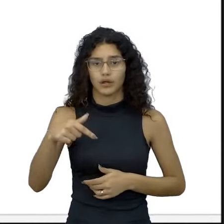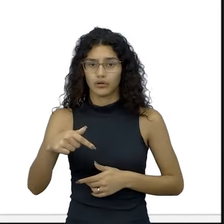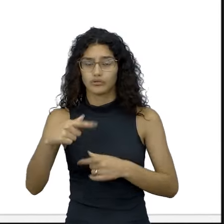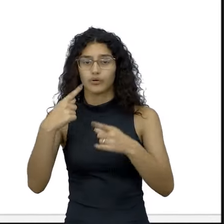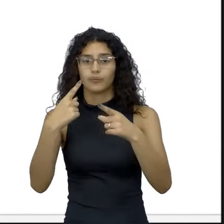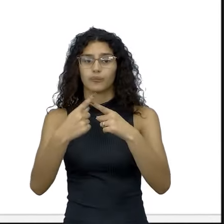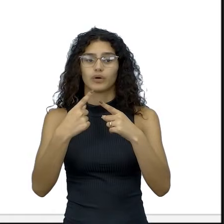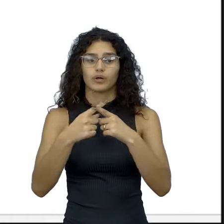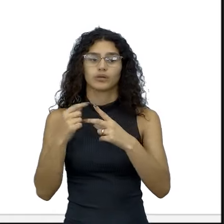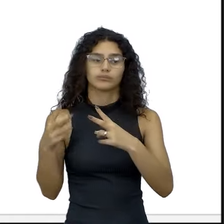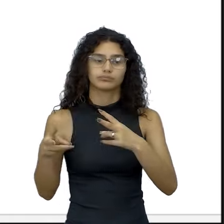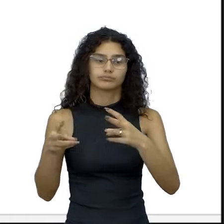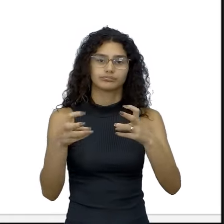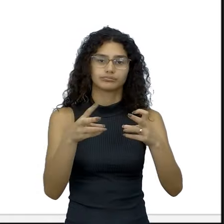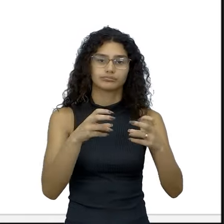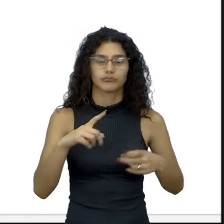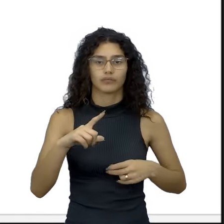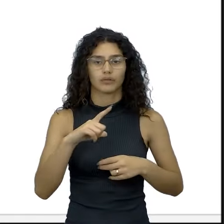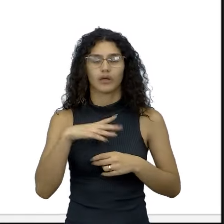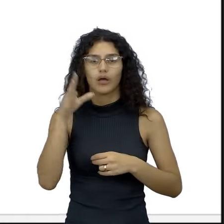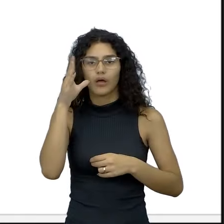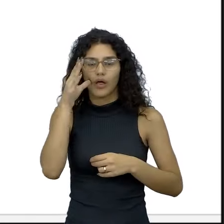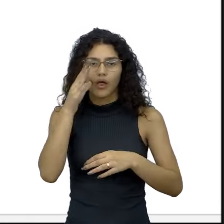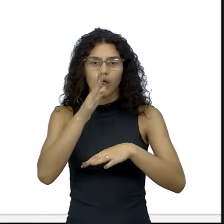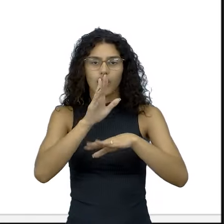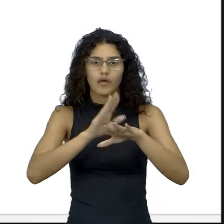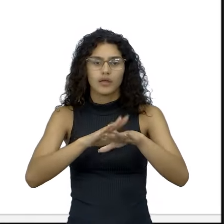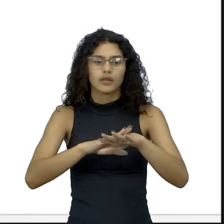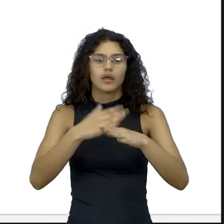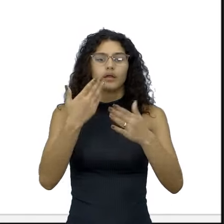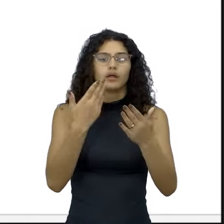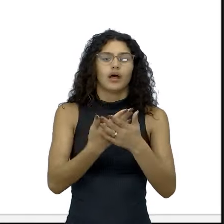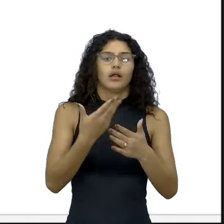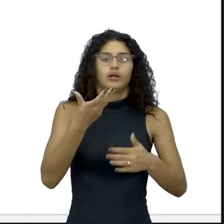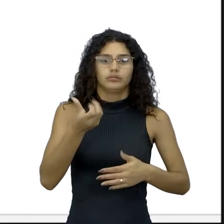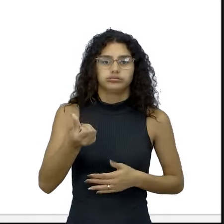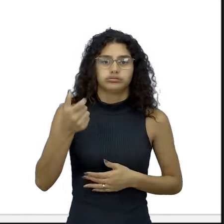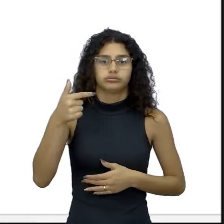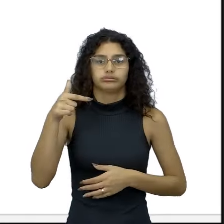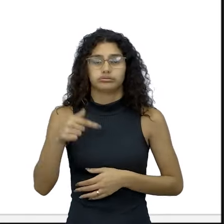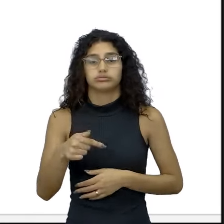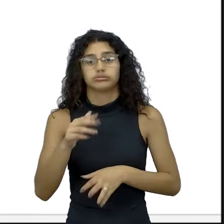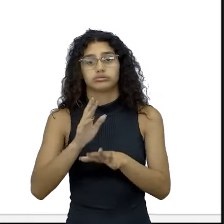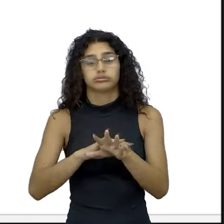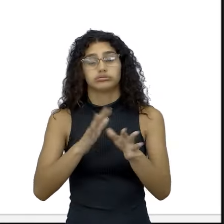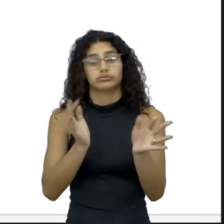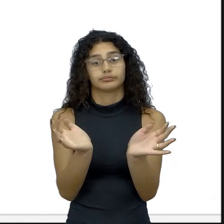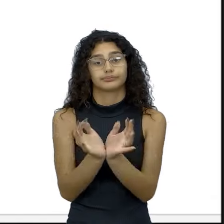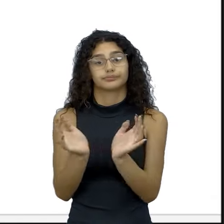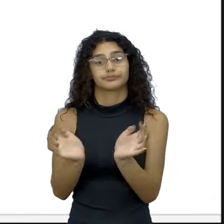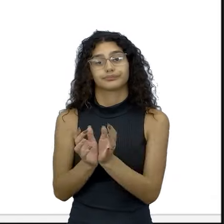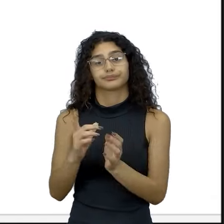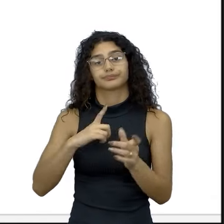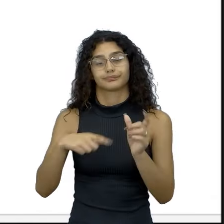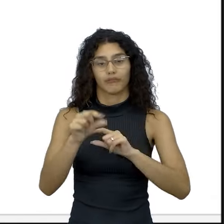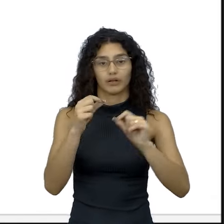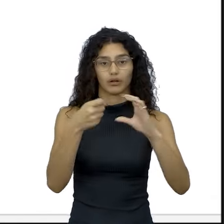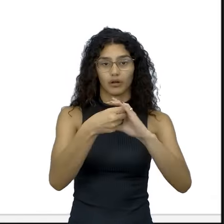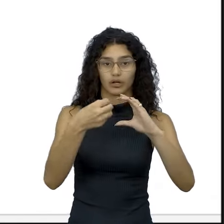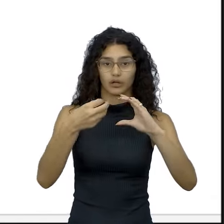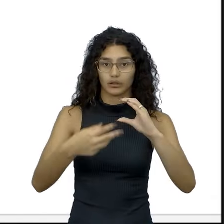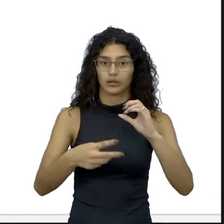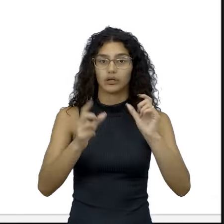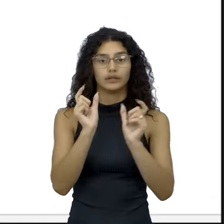essa análise, né, que os estudantes fizeram aí na aula 6 e 7, elas fazem parte, né, de elementos das características